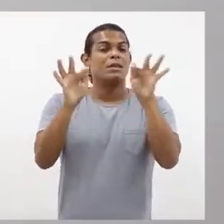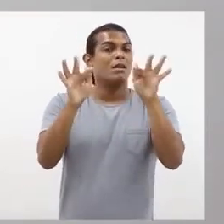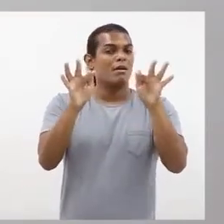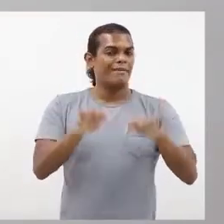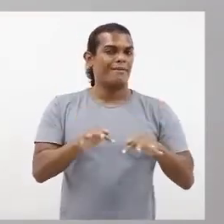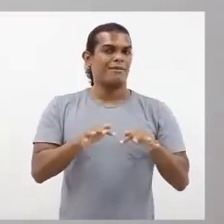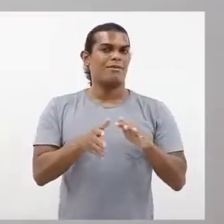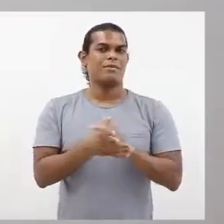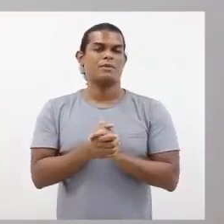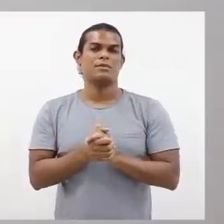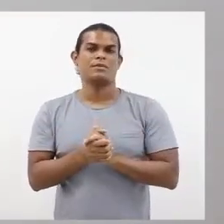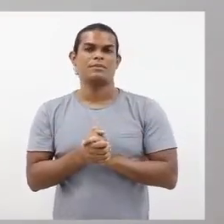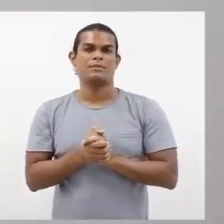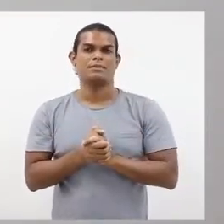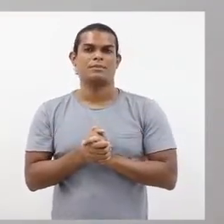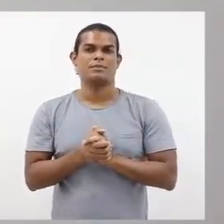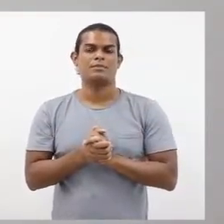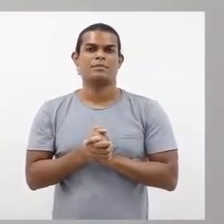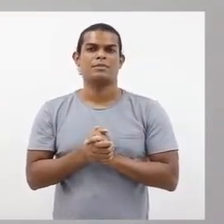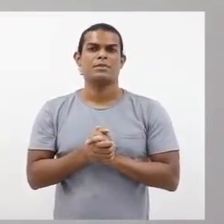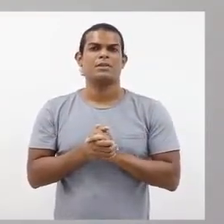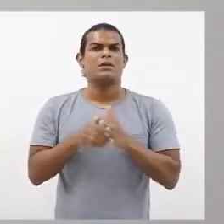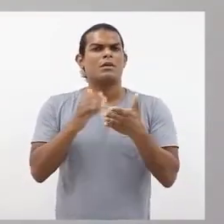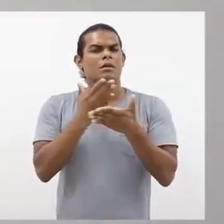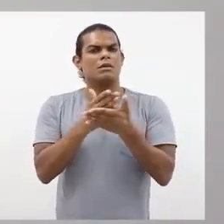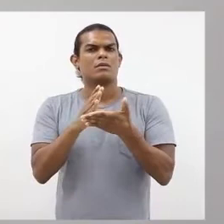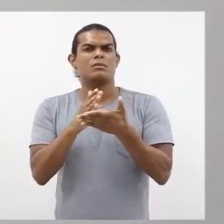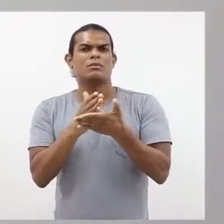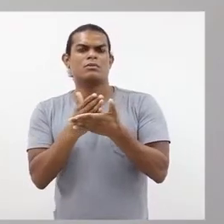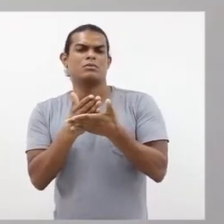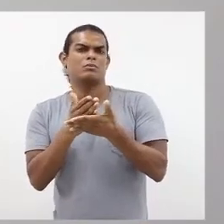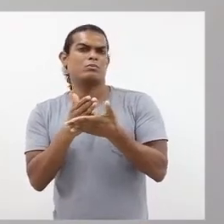forma. Ok? Algumas